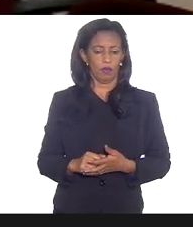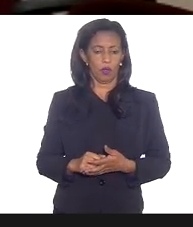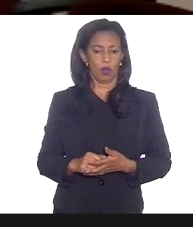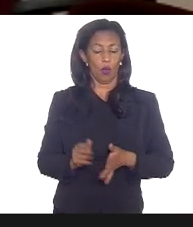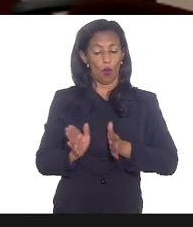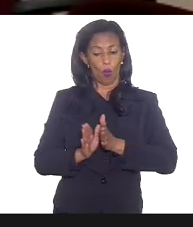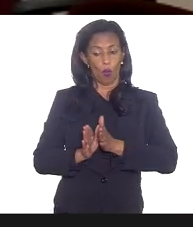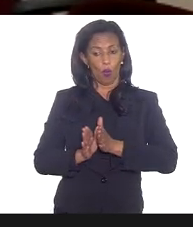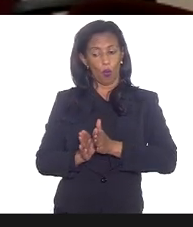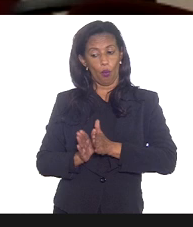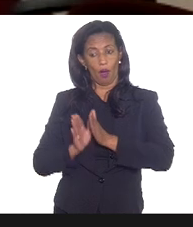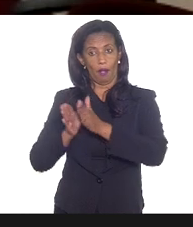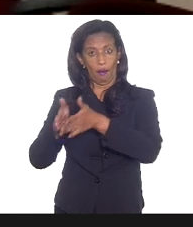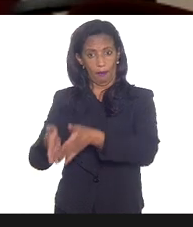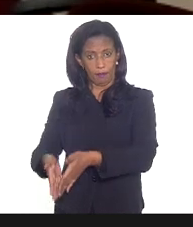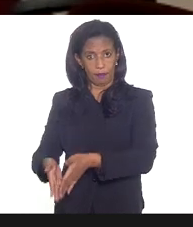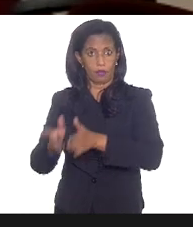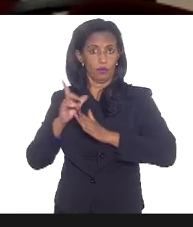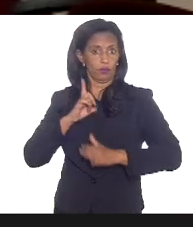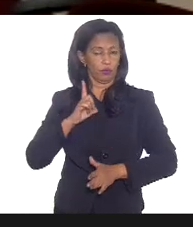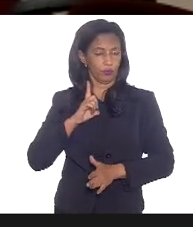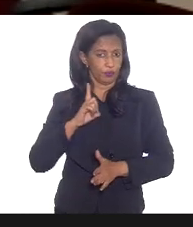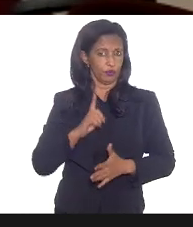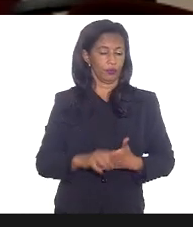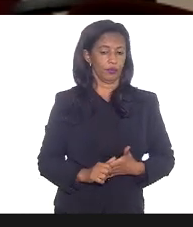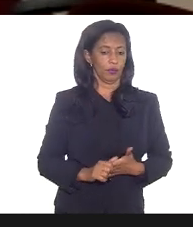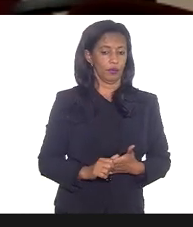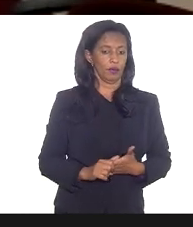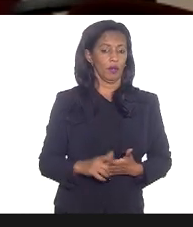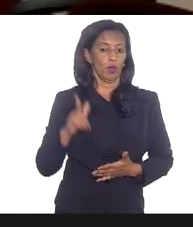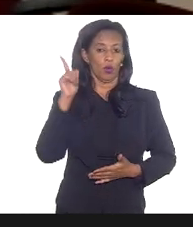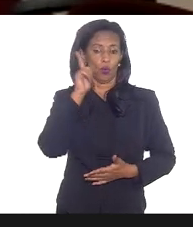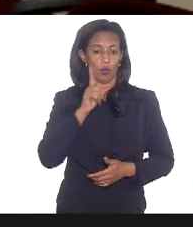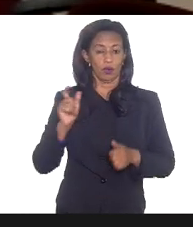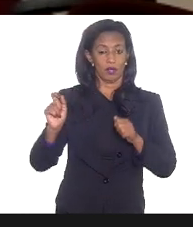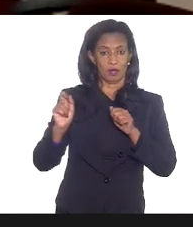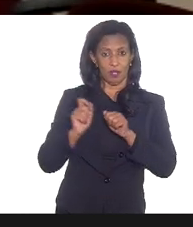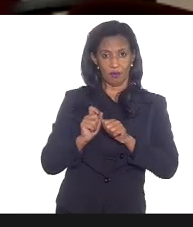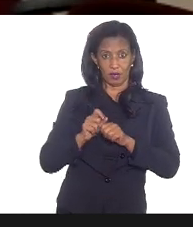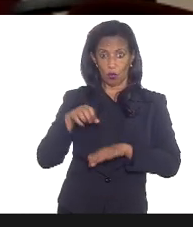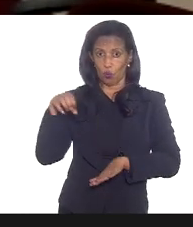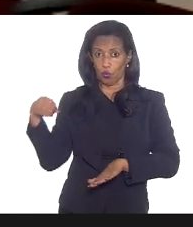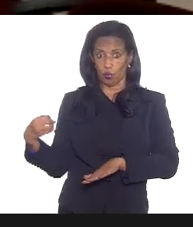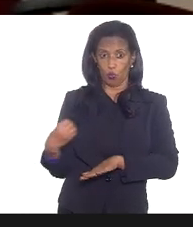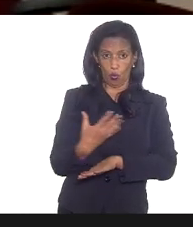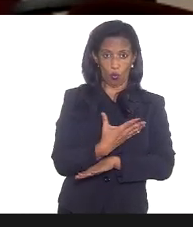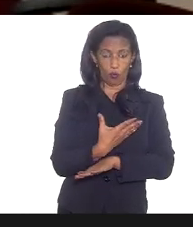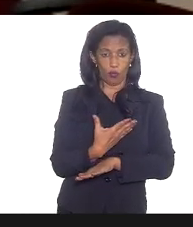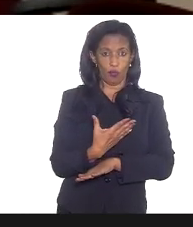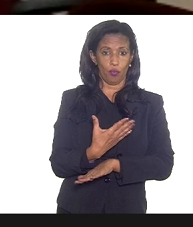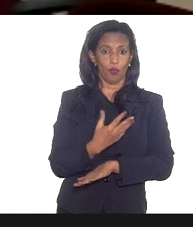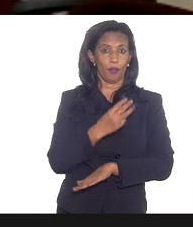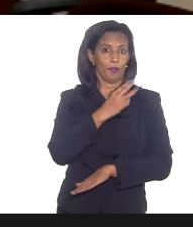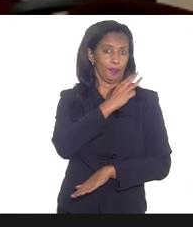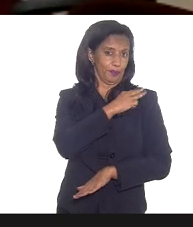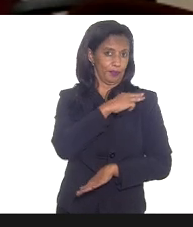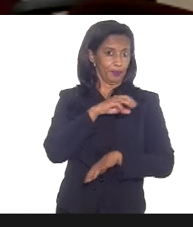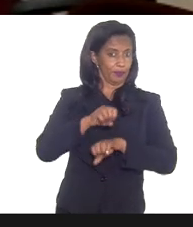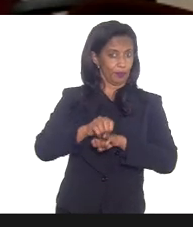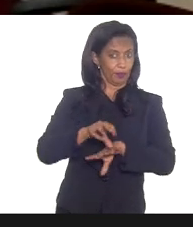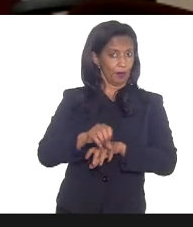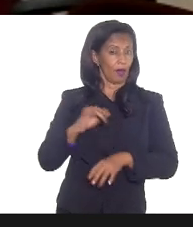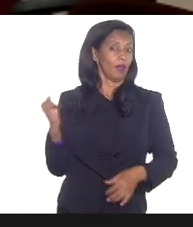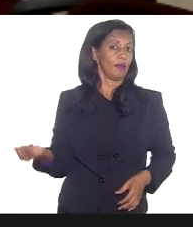viés que a gente está trazendo aí é que a gente consiga fazer um novo ensino médio que não só seja importante,